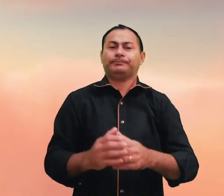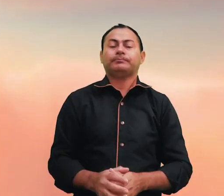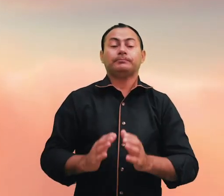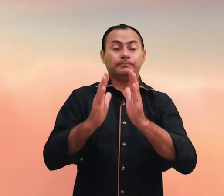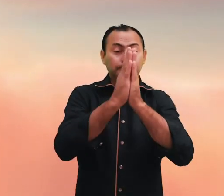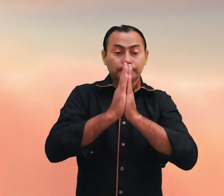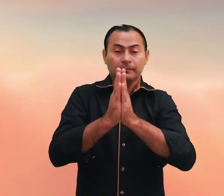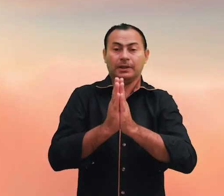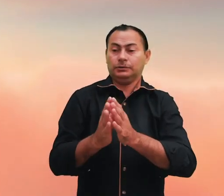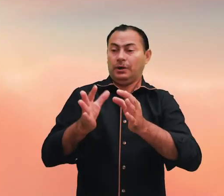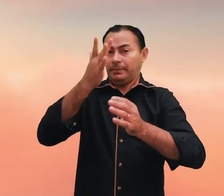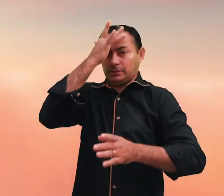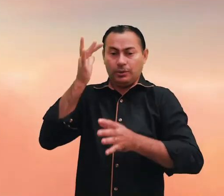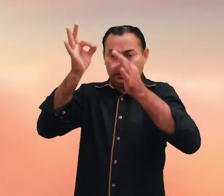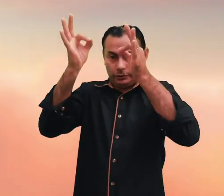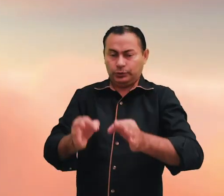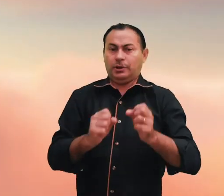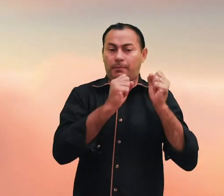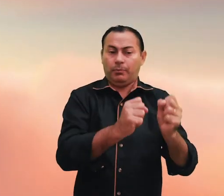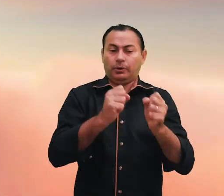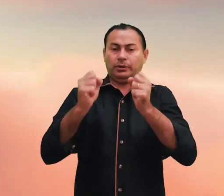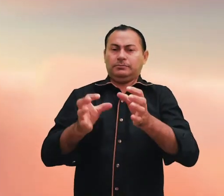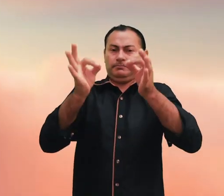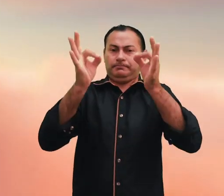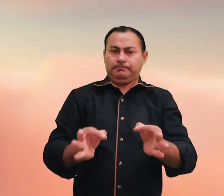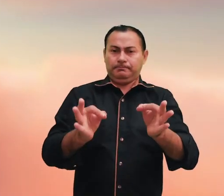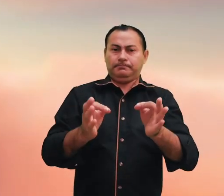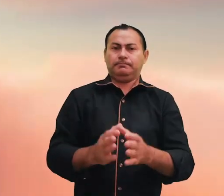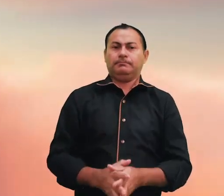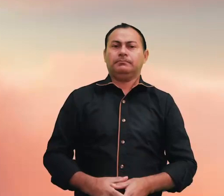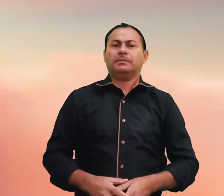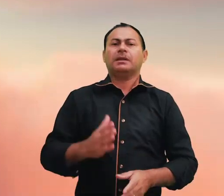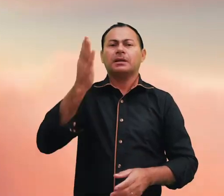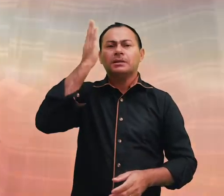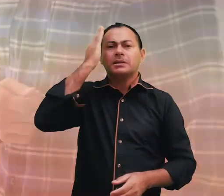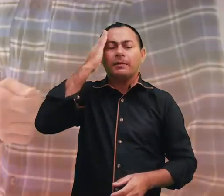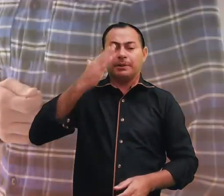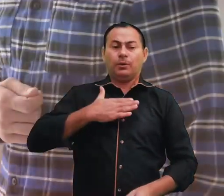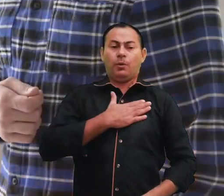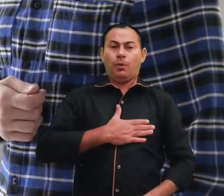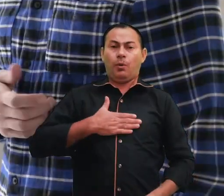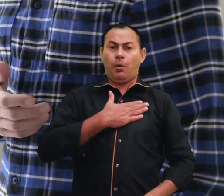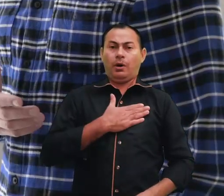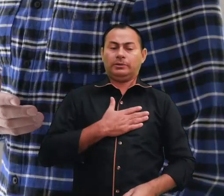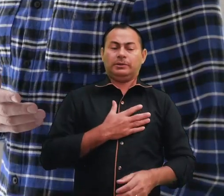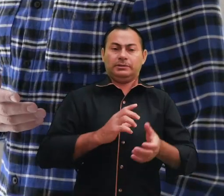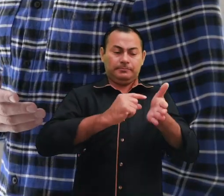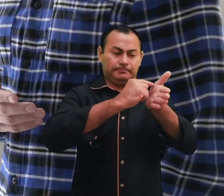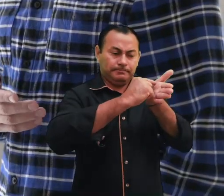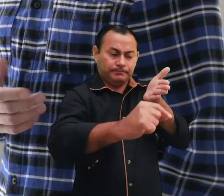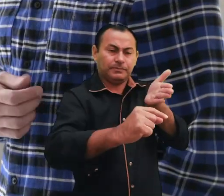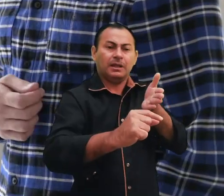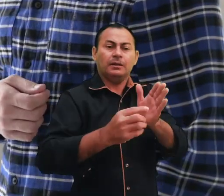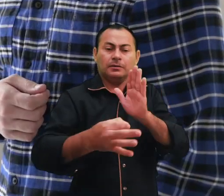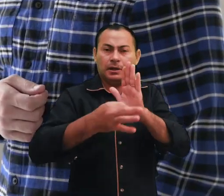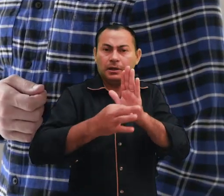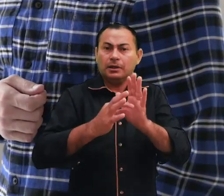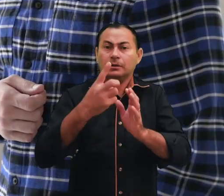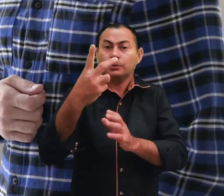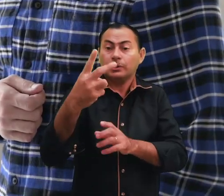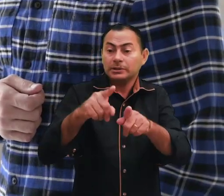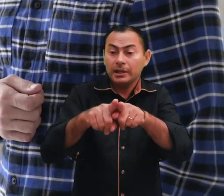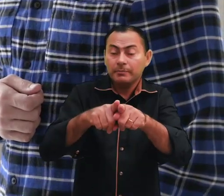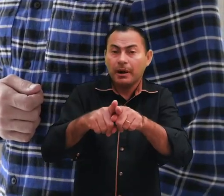A oração de um justo é poderosa e eficaz. Sabe, eu gosto muito deste versículo porque ele sugere que